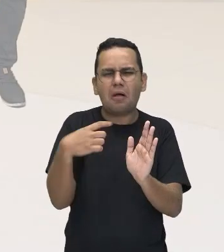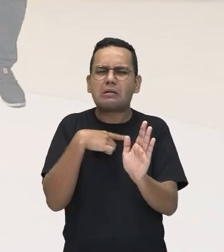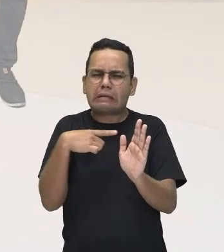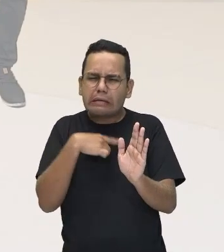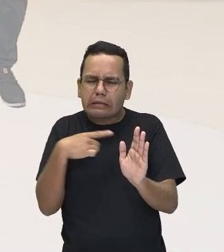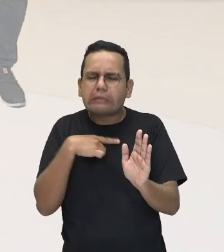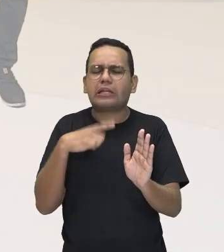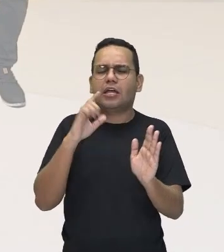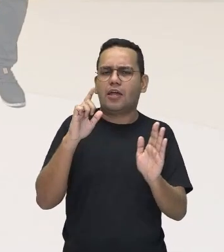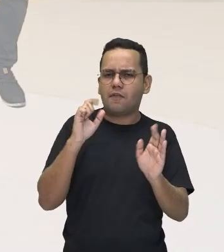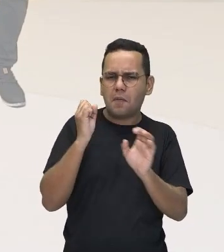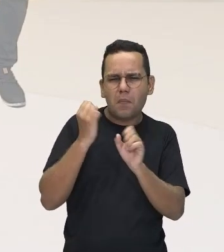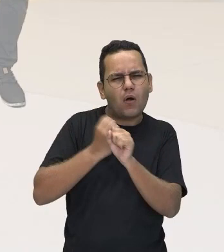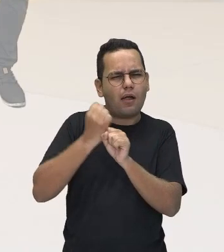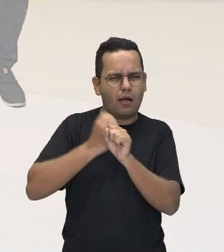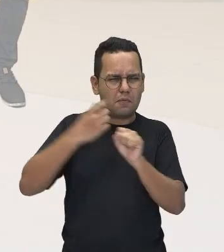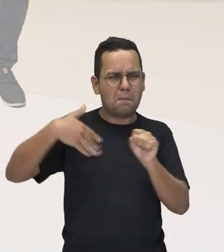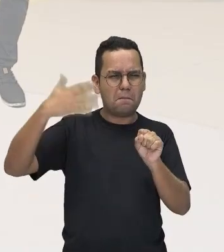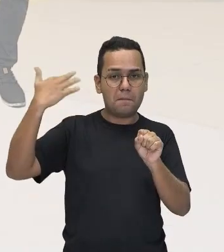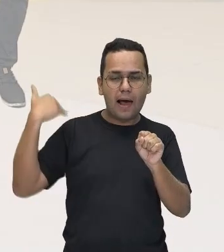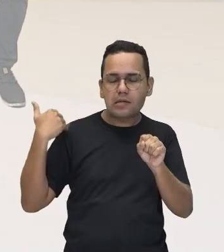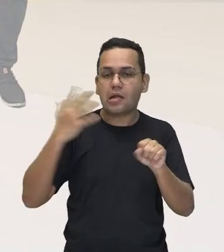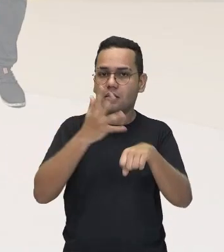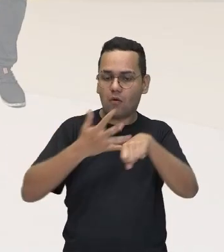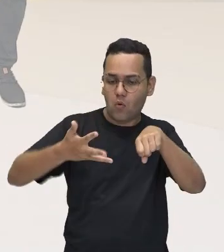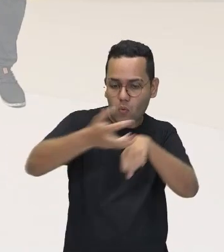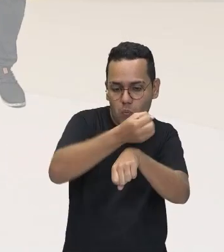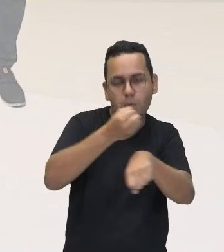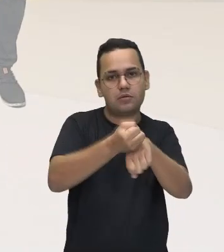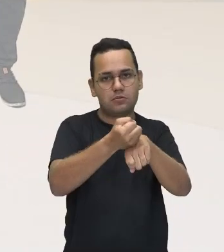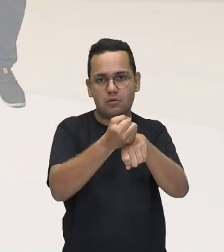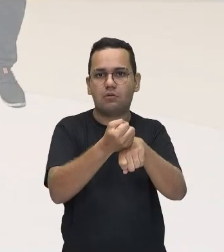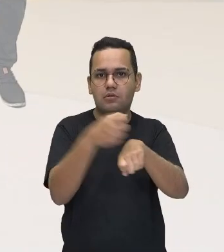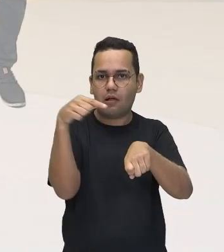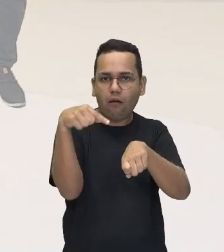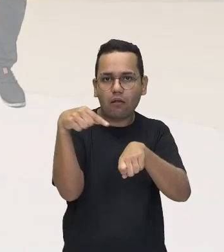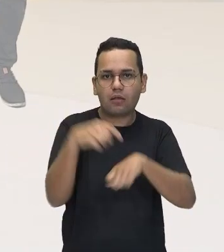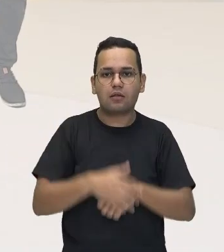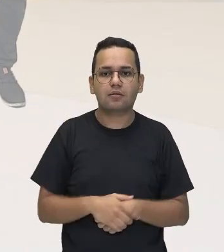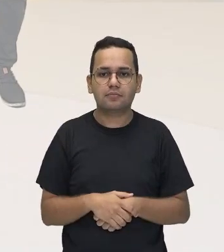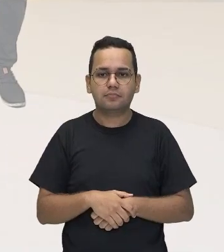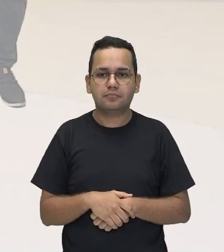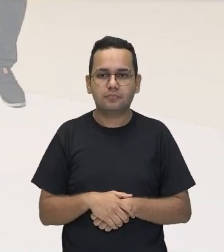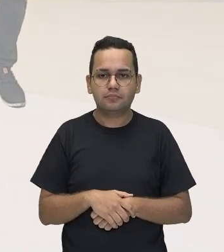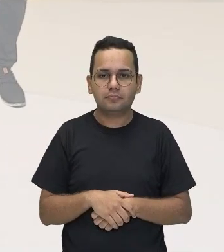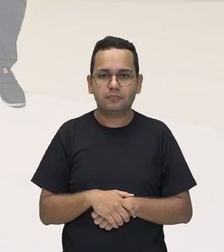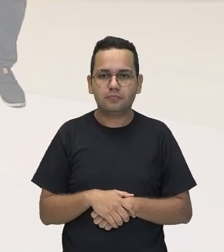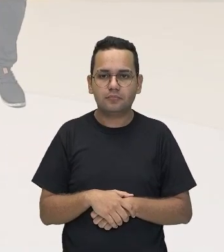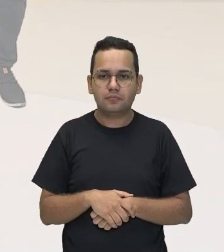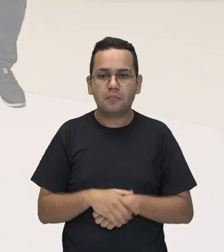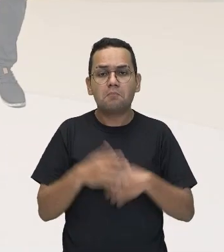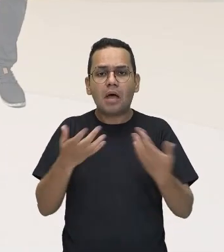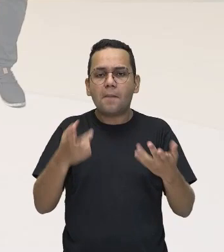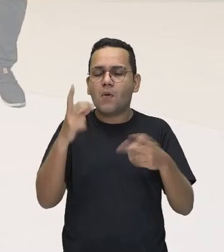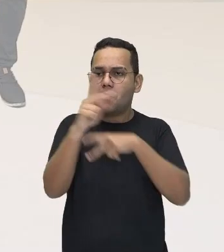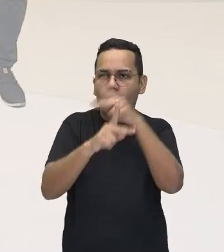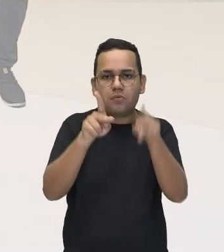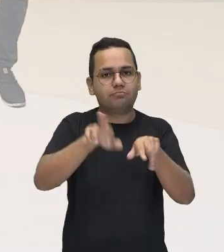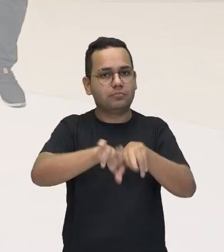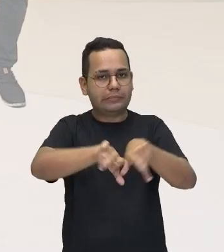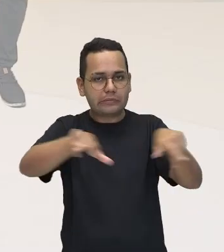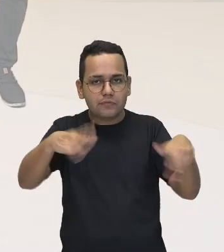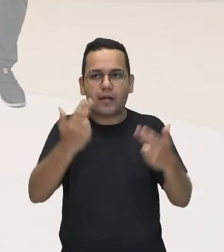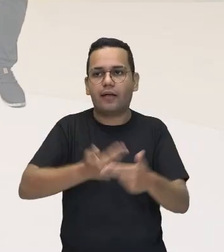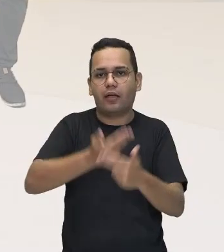ao longo dos anos e acabou sendo ocupada, de fato, por diferentes povos, diferentes